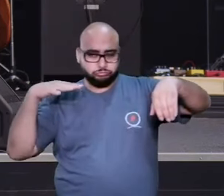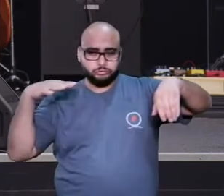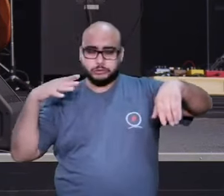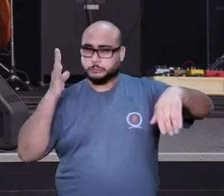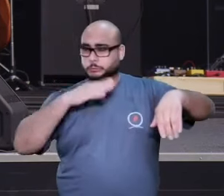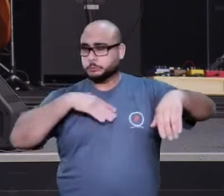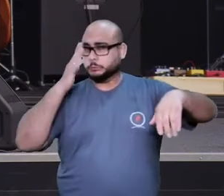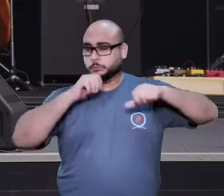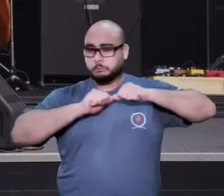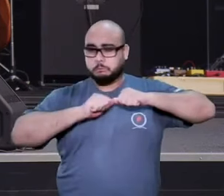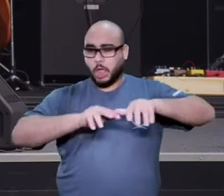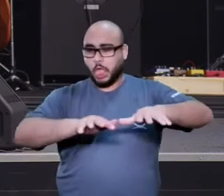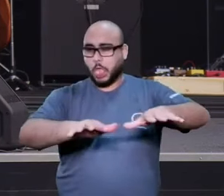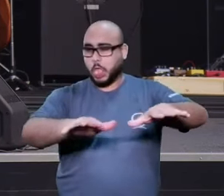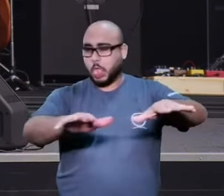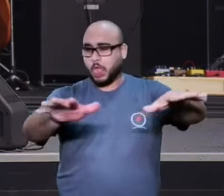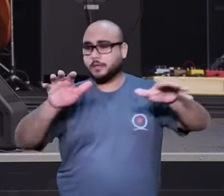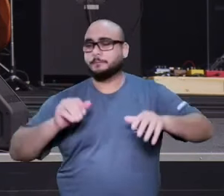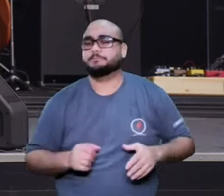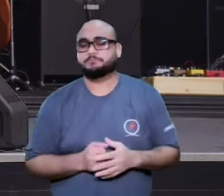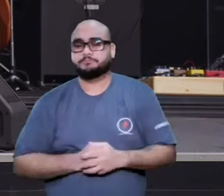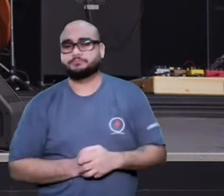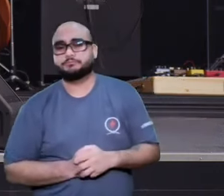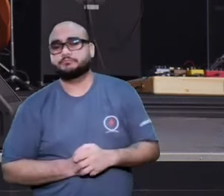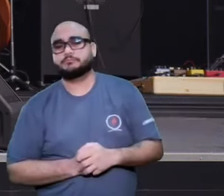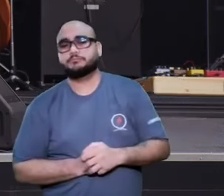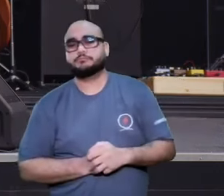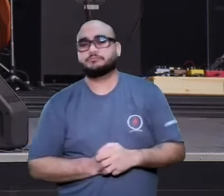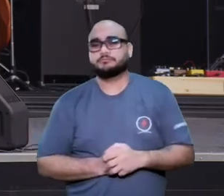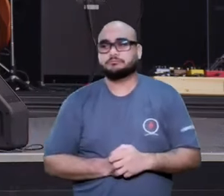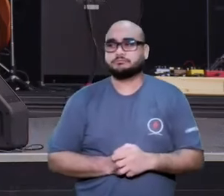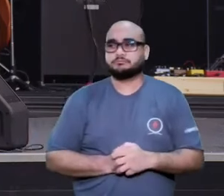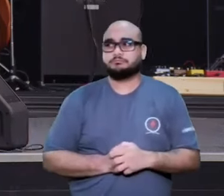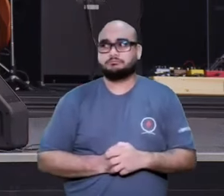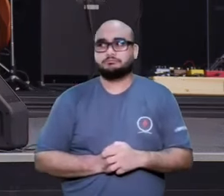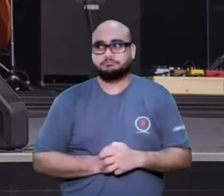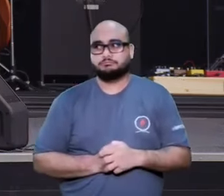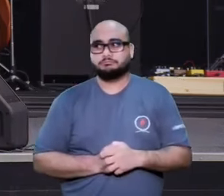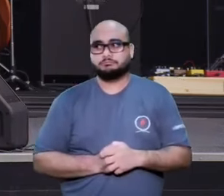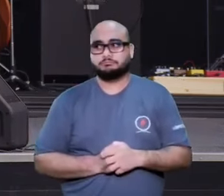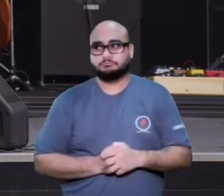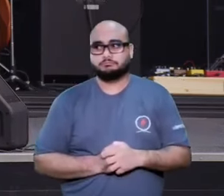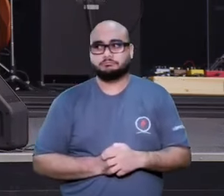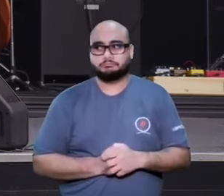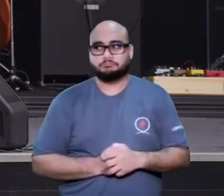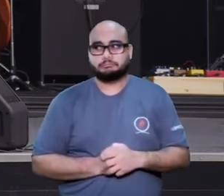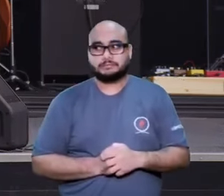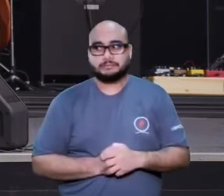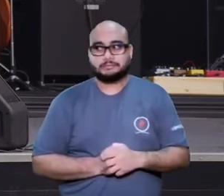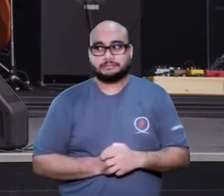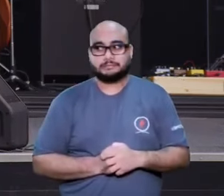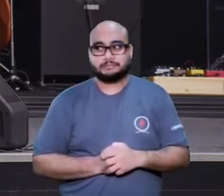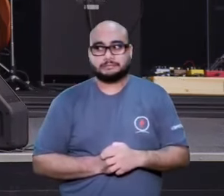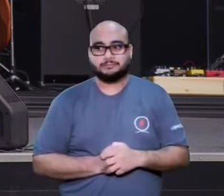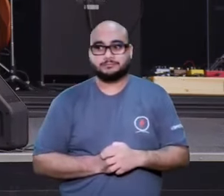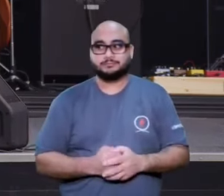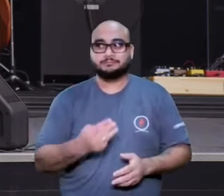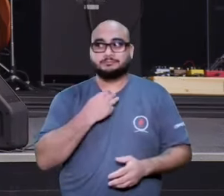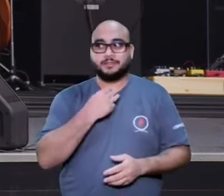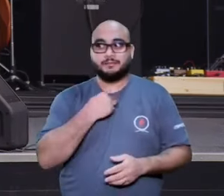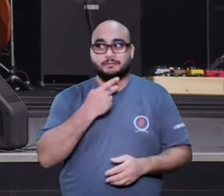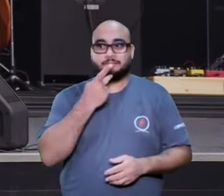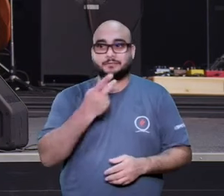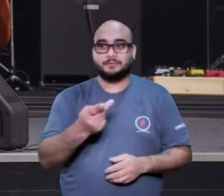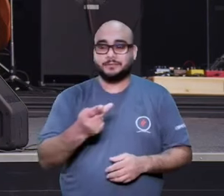seja aquele odor permita-me dizer era o seu alimento e ela diz quatro dias